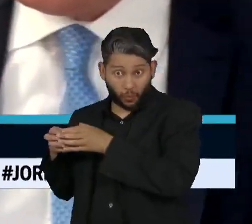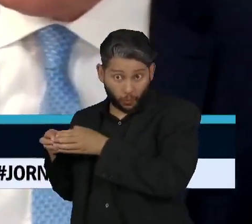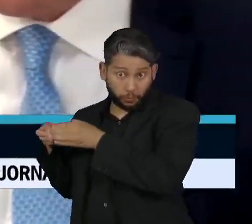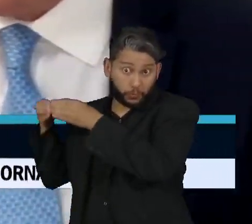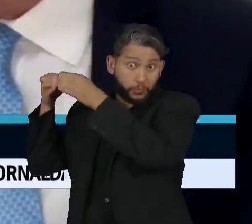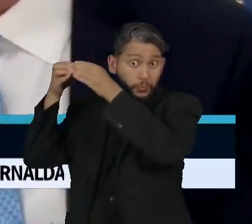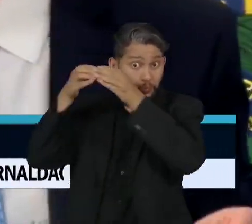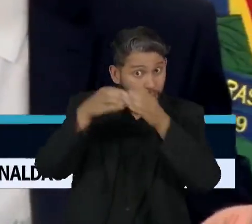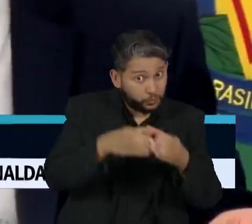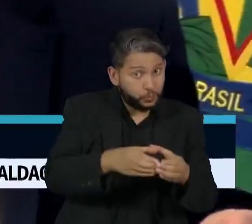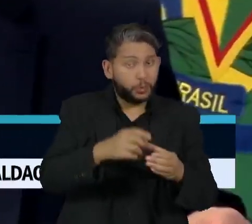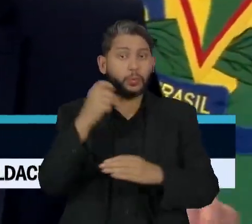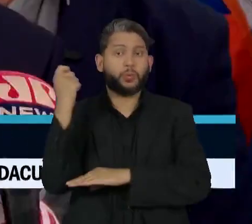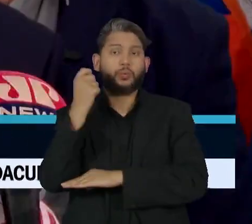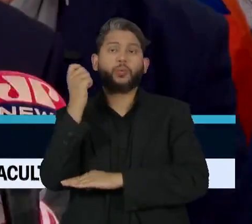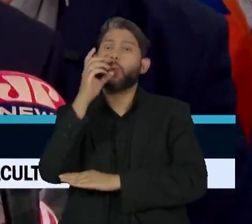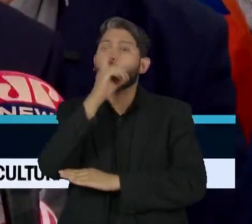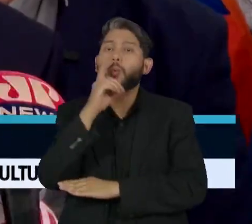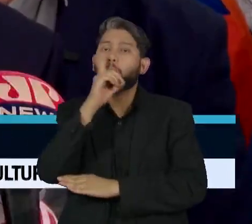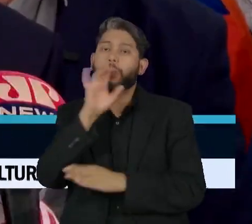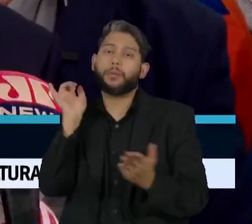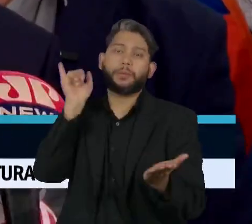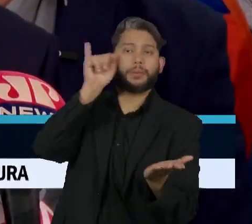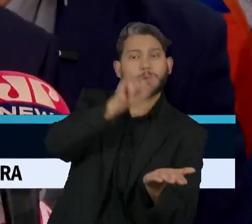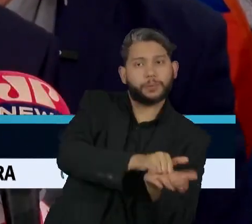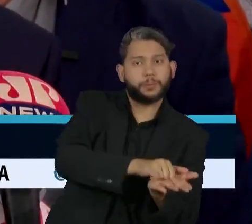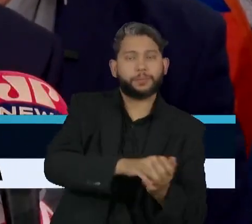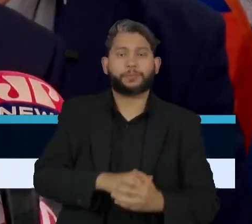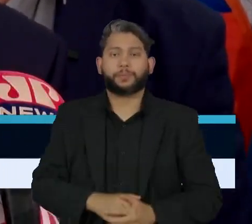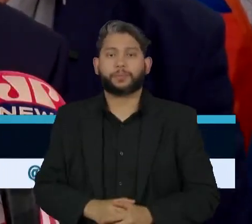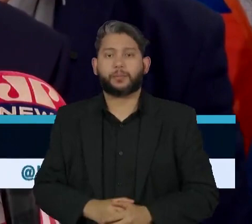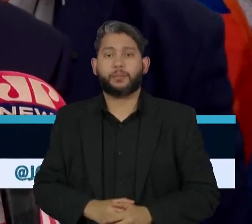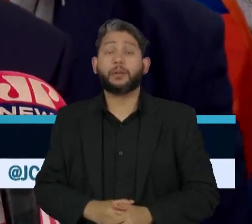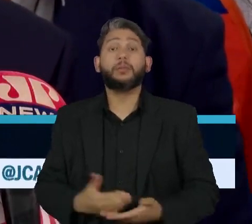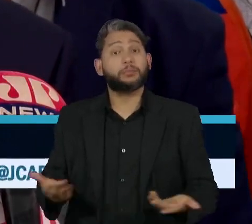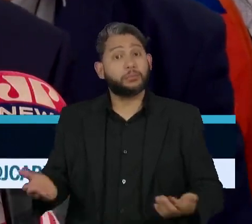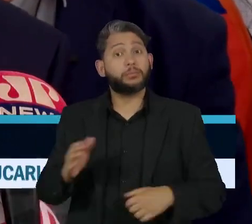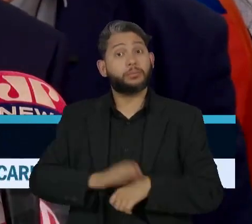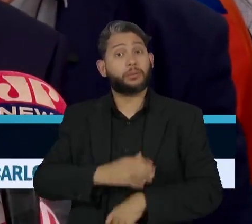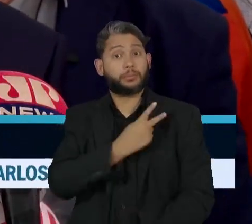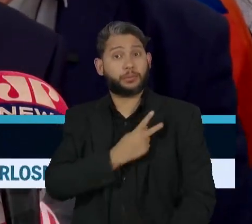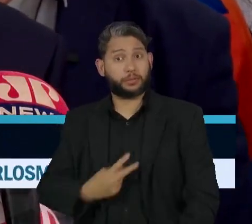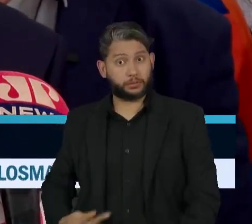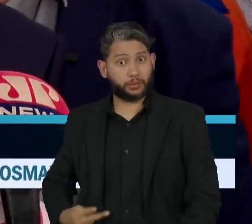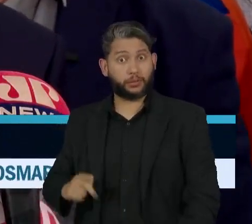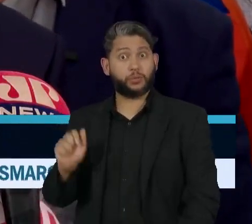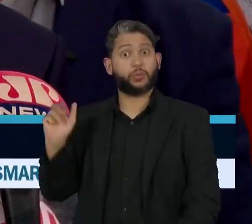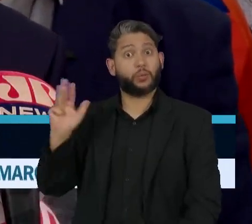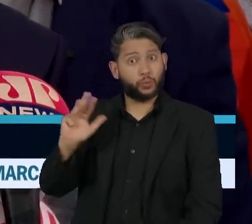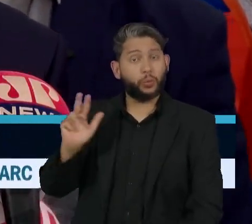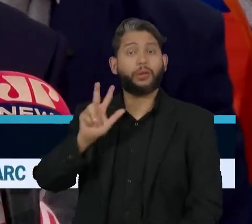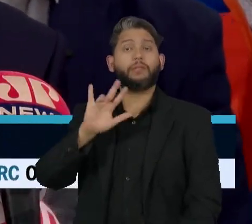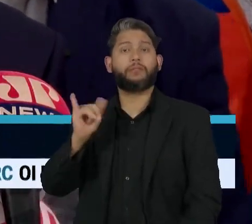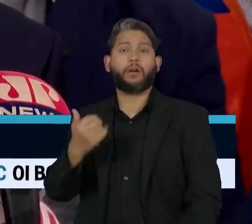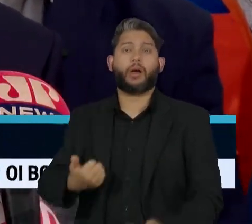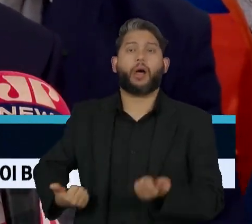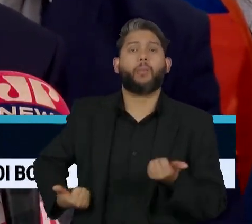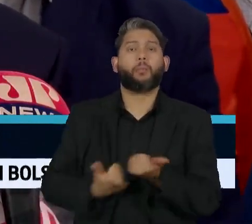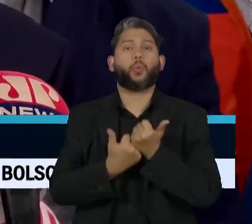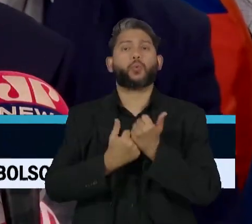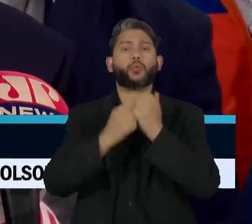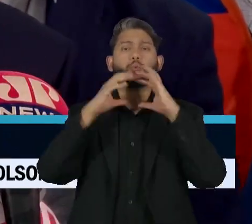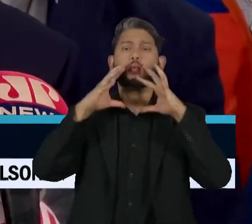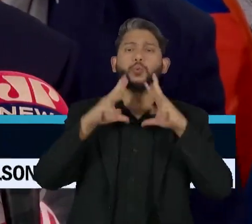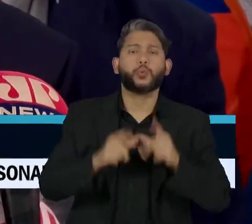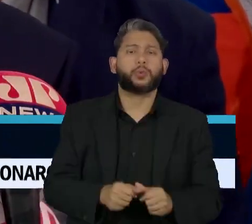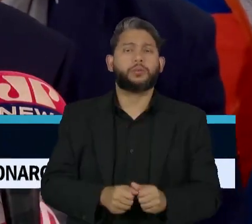para o Rio Grande do Sul neste domingo. O governo do presidente Lula dará todo o apoio. Isso